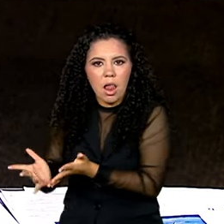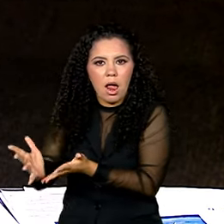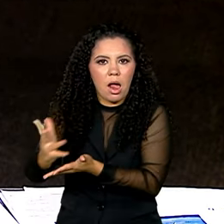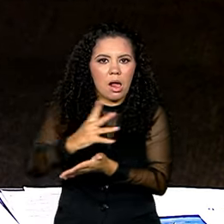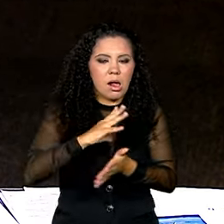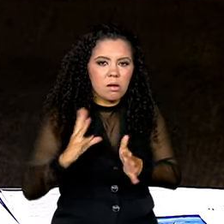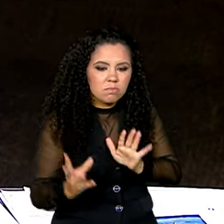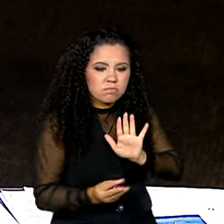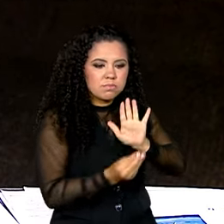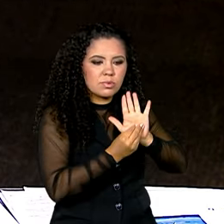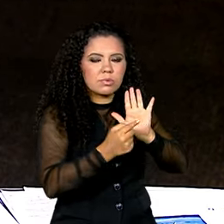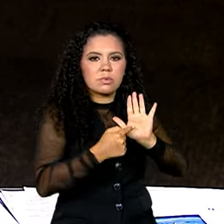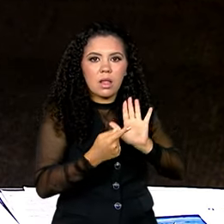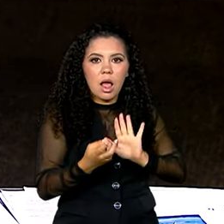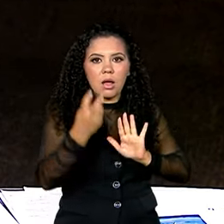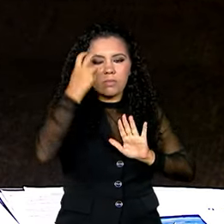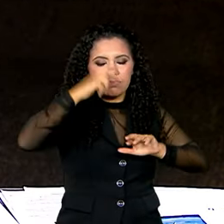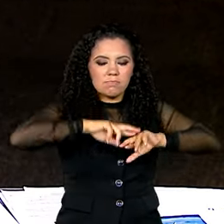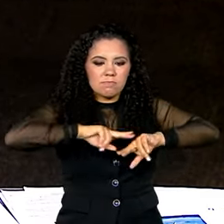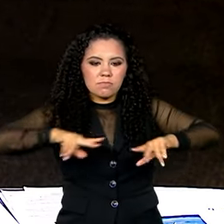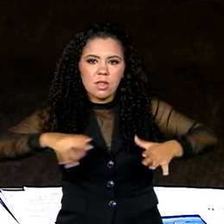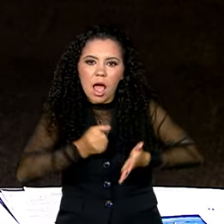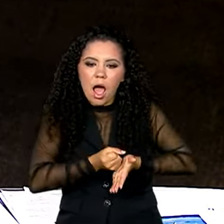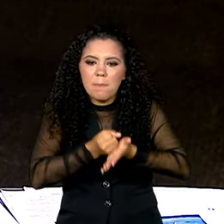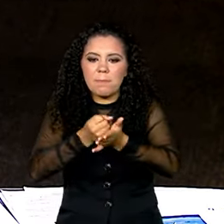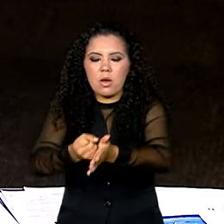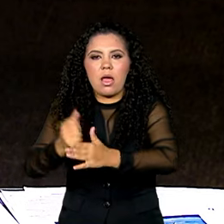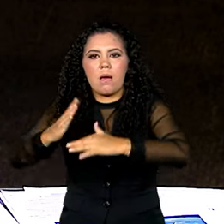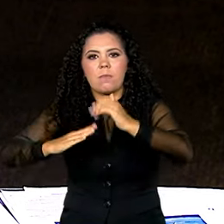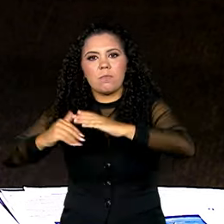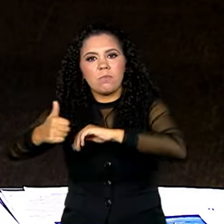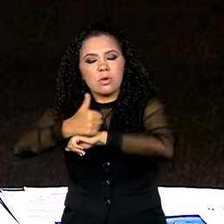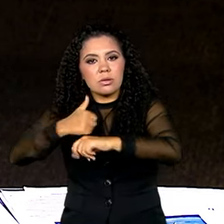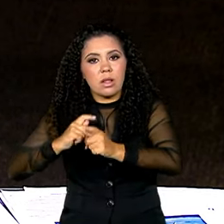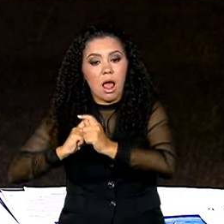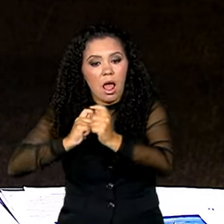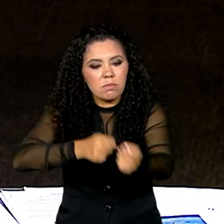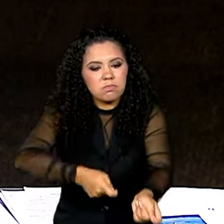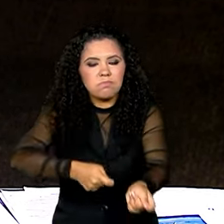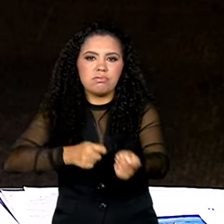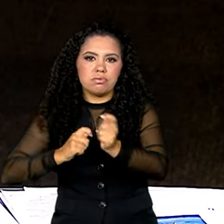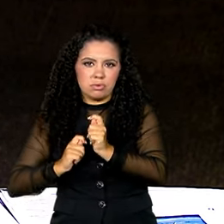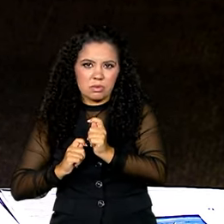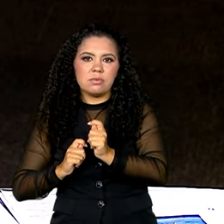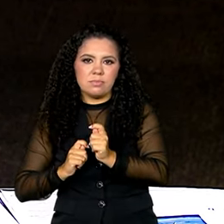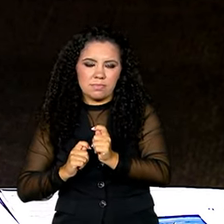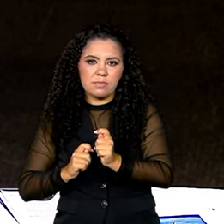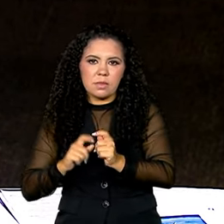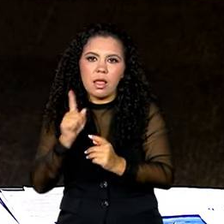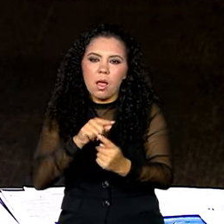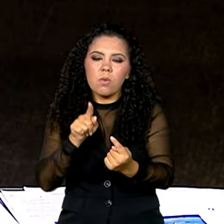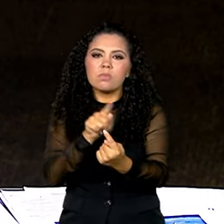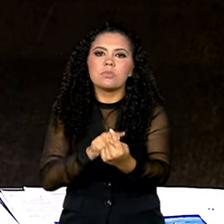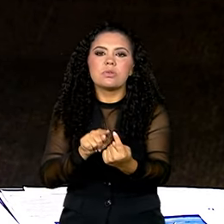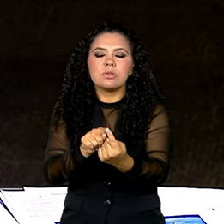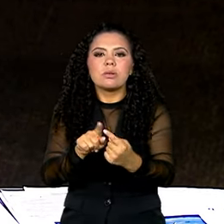no apoio ao pescador artesanal, que visa justamente apoiar os pescadores que estão